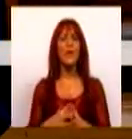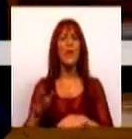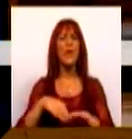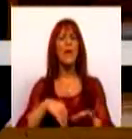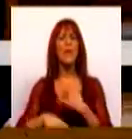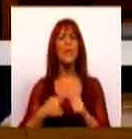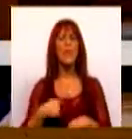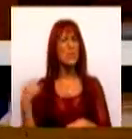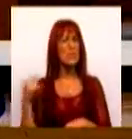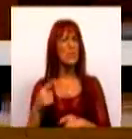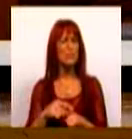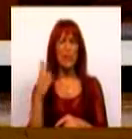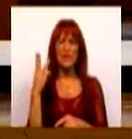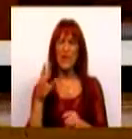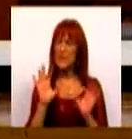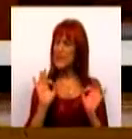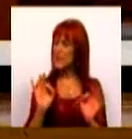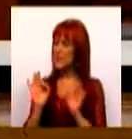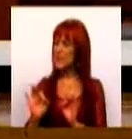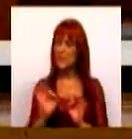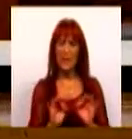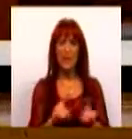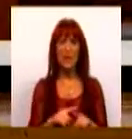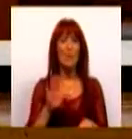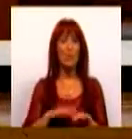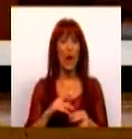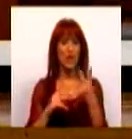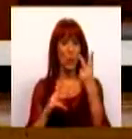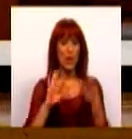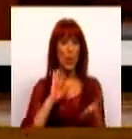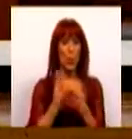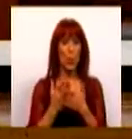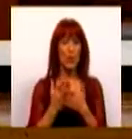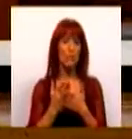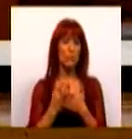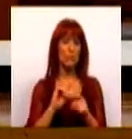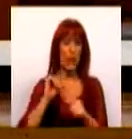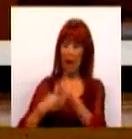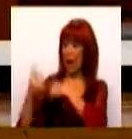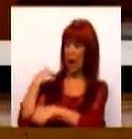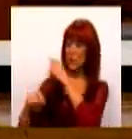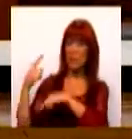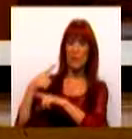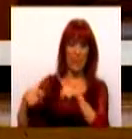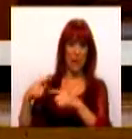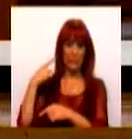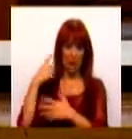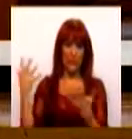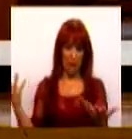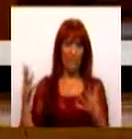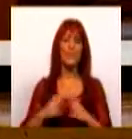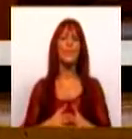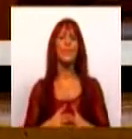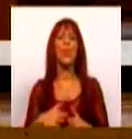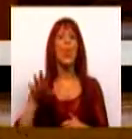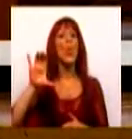Fazemo-lo com pelo menos três certezas sobre estes dois últimos anos e meio.